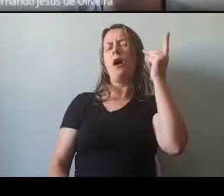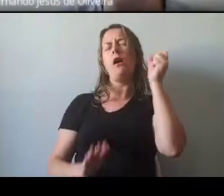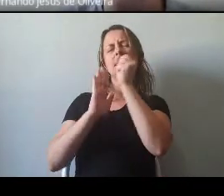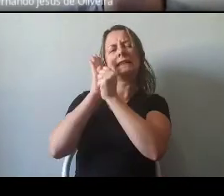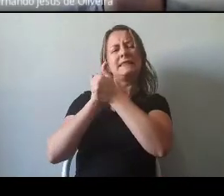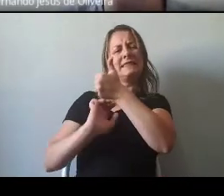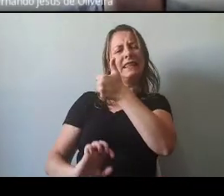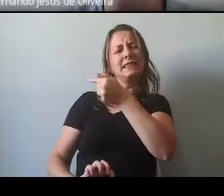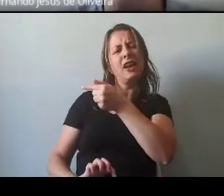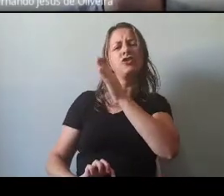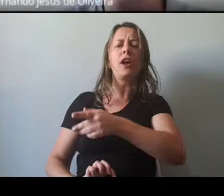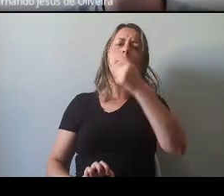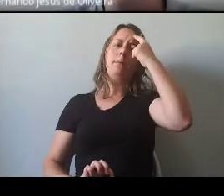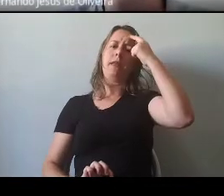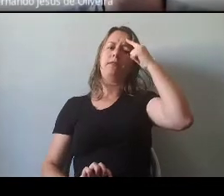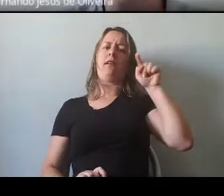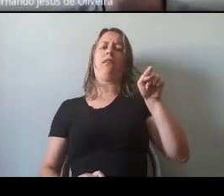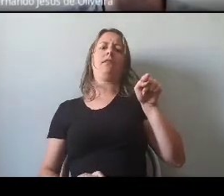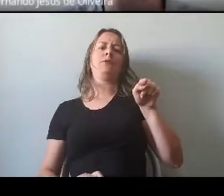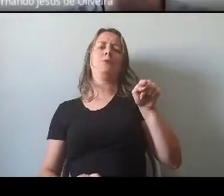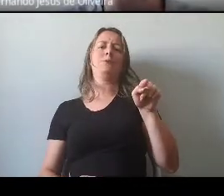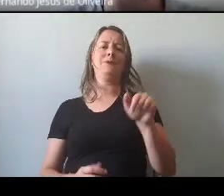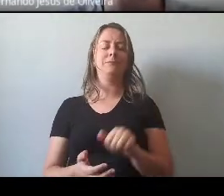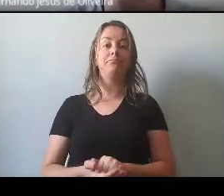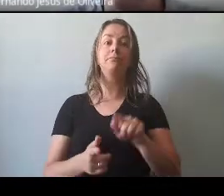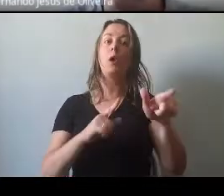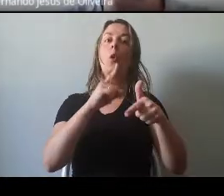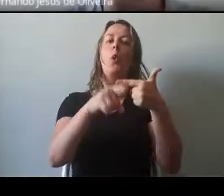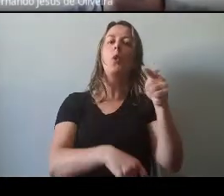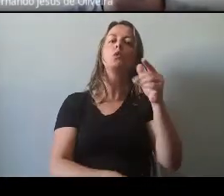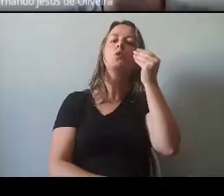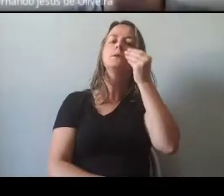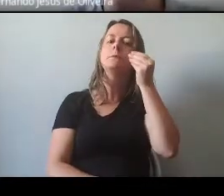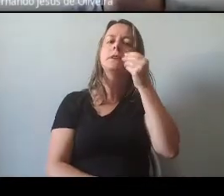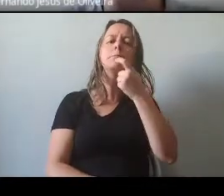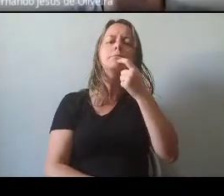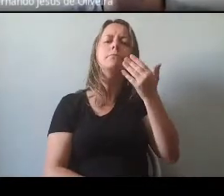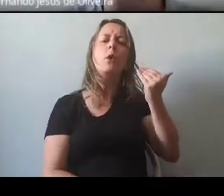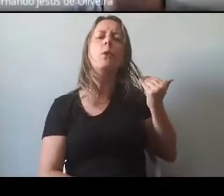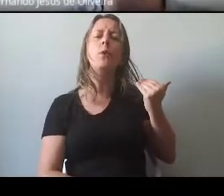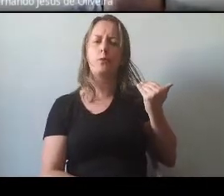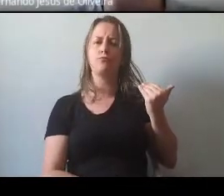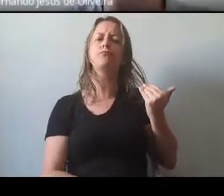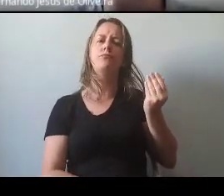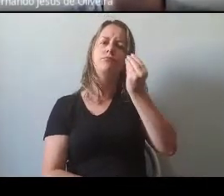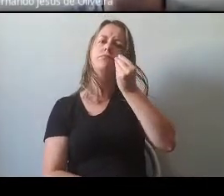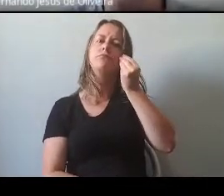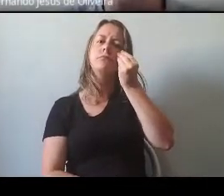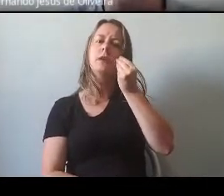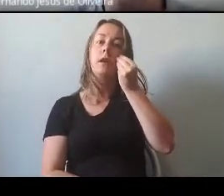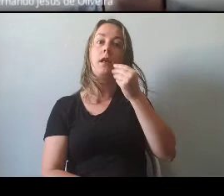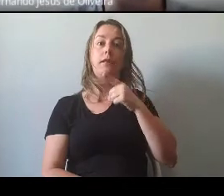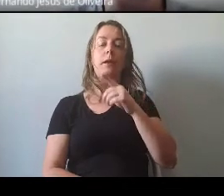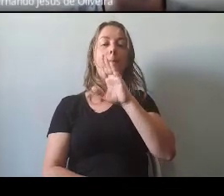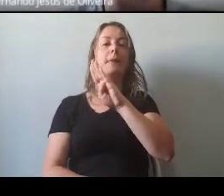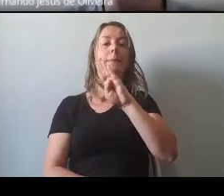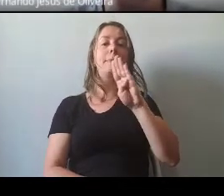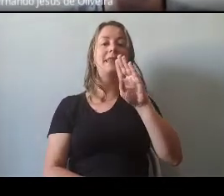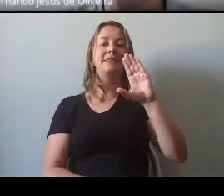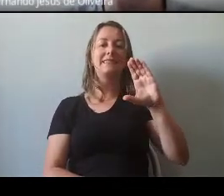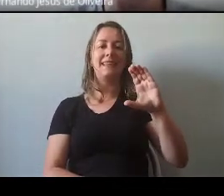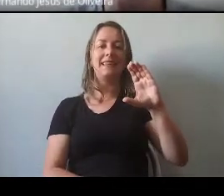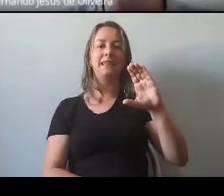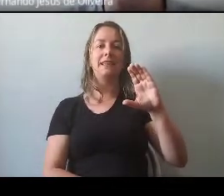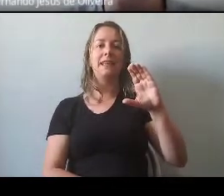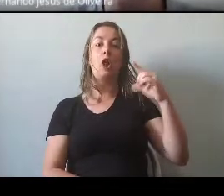pensava sobre isso, ok? Bom, e esse experimento aqui foi feito mais recentemente, né, até